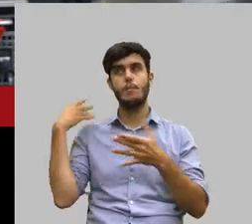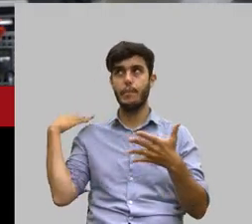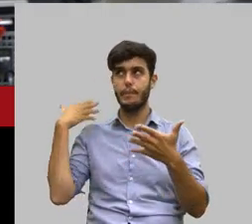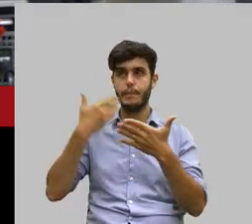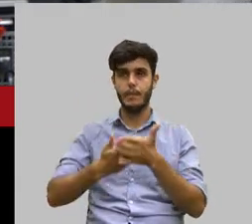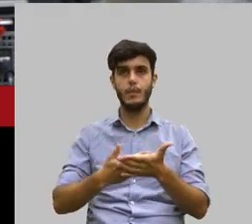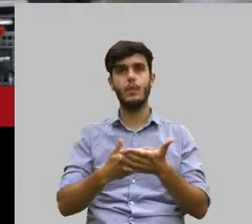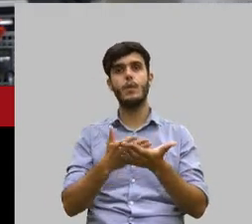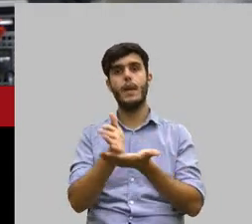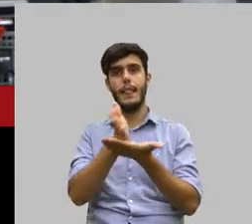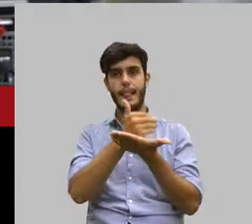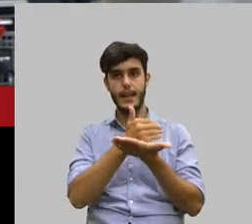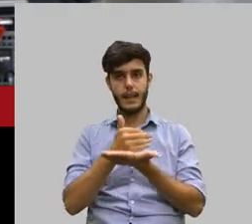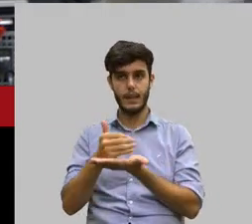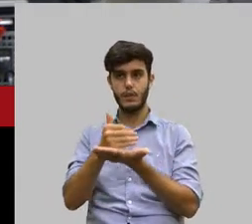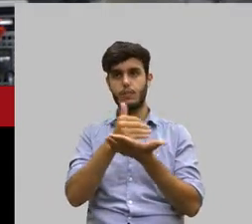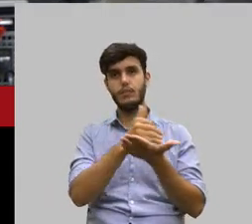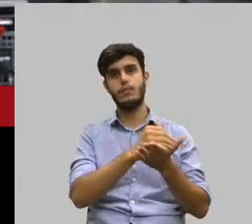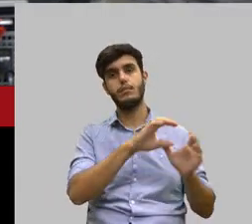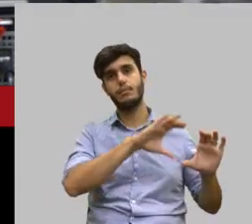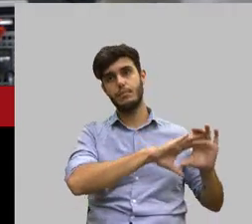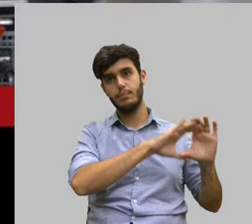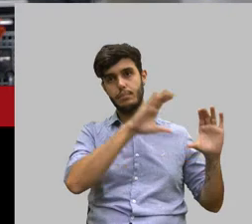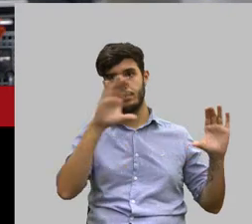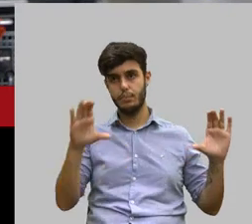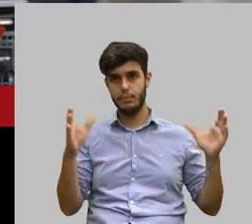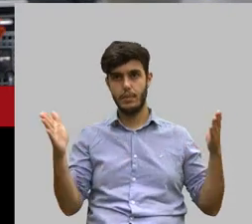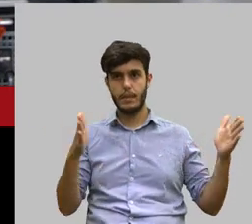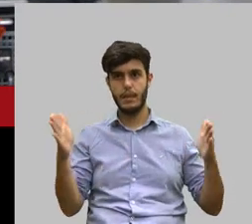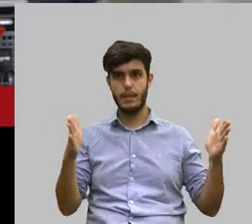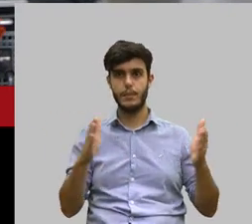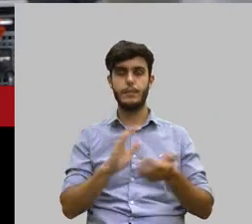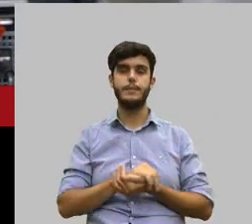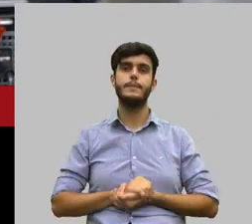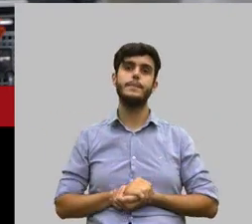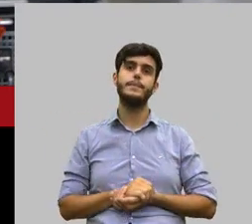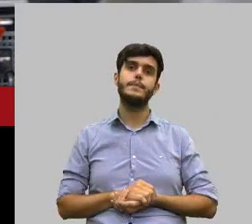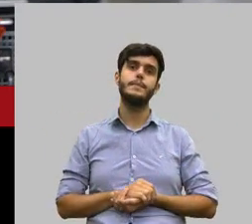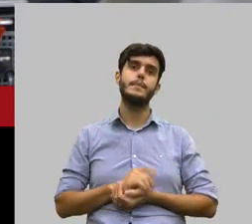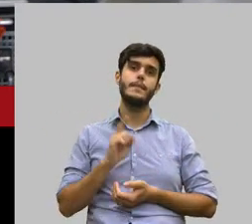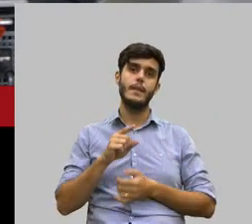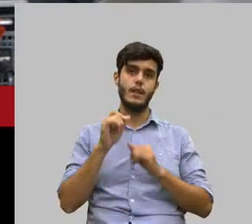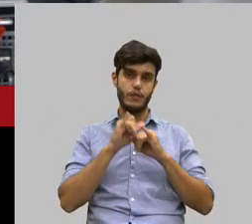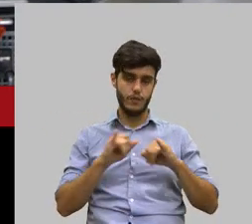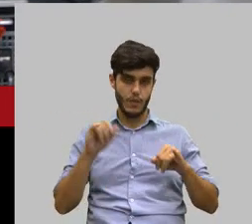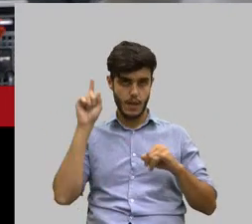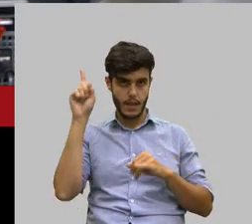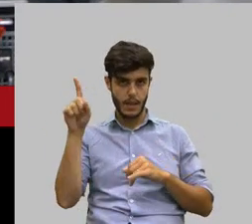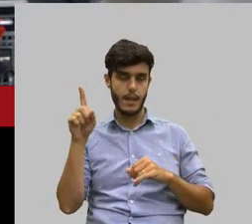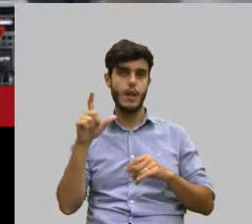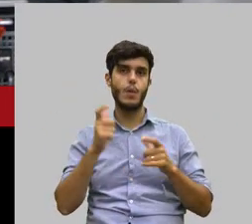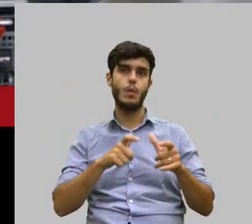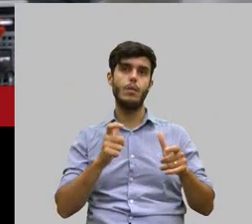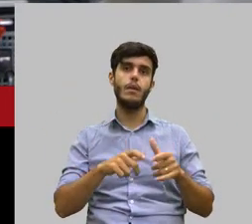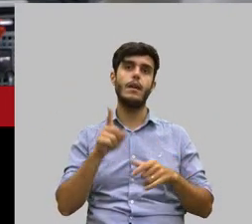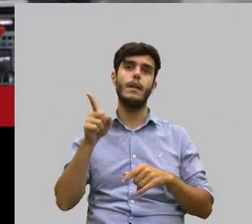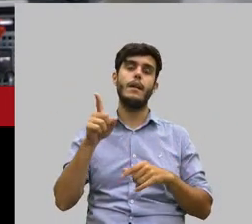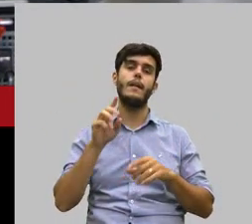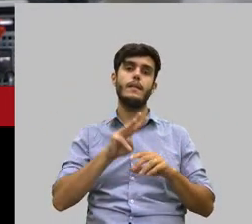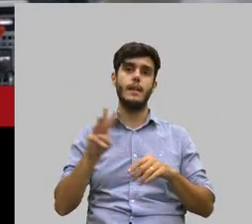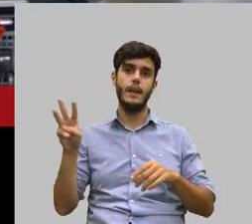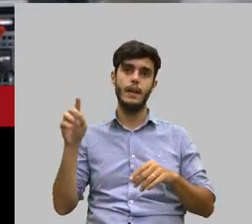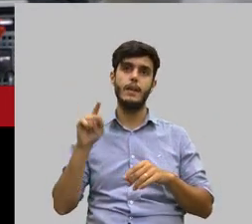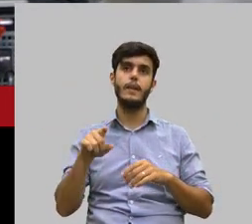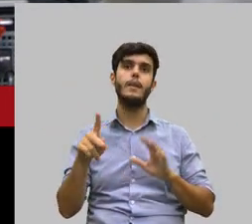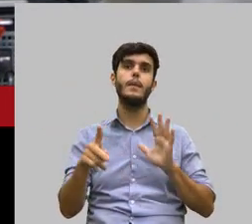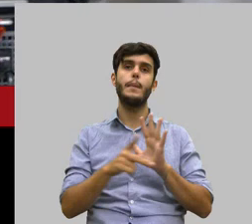é um dado aí mais estruturante dos últimos 10 anos que são Dados divulgados no atlas da violência feito pelo ipé e pelo Fórum Brasileiro